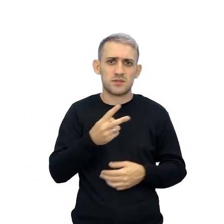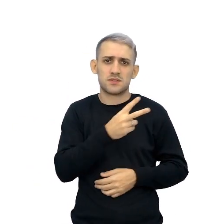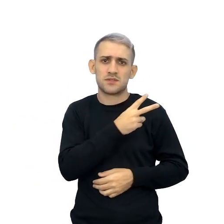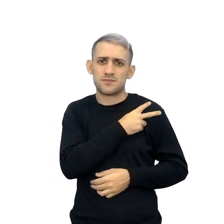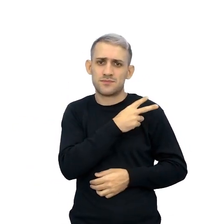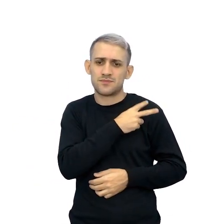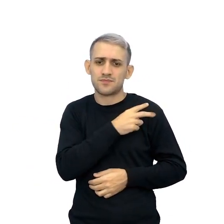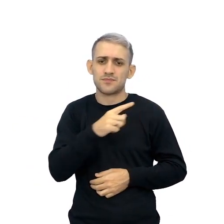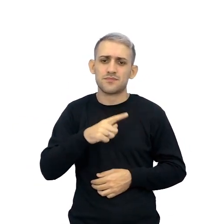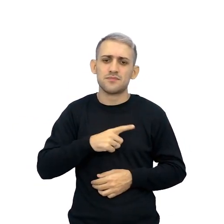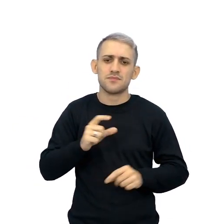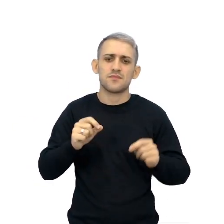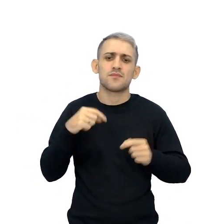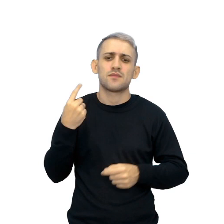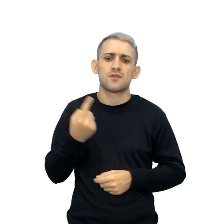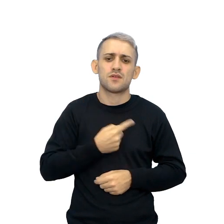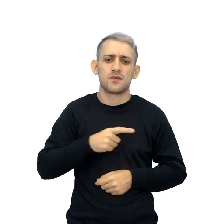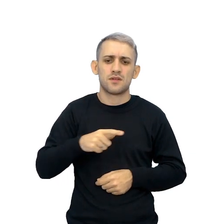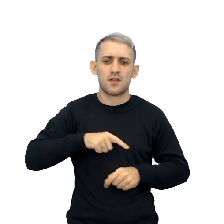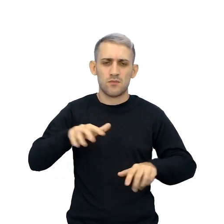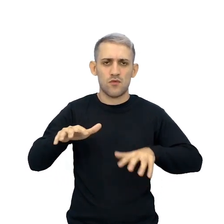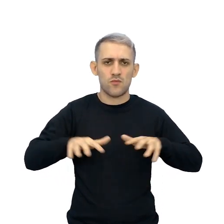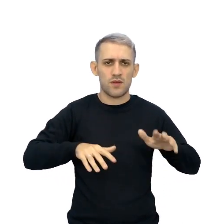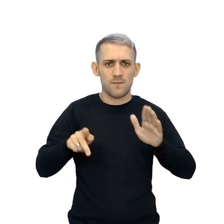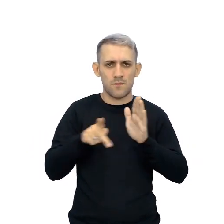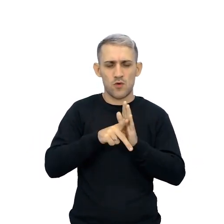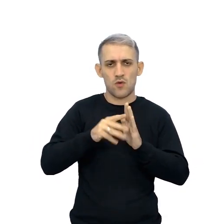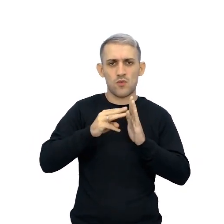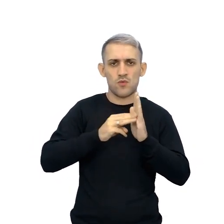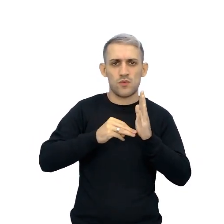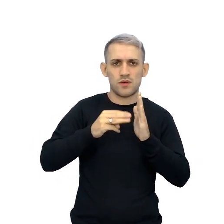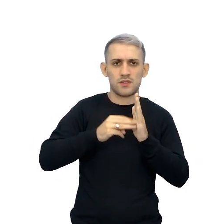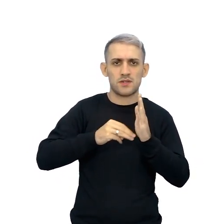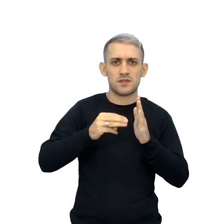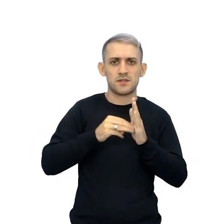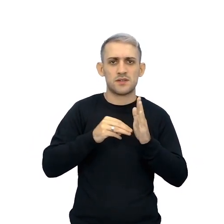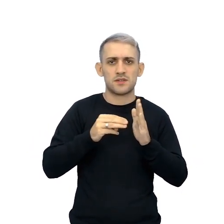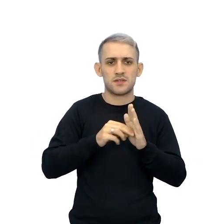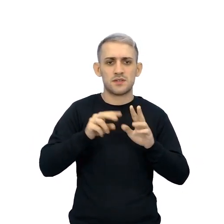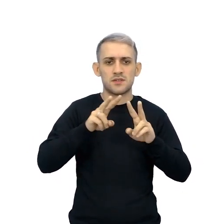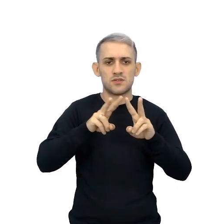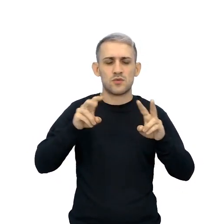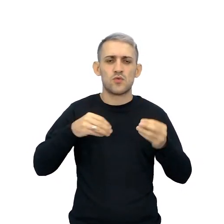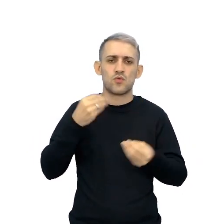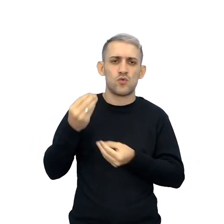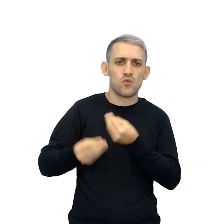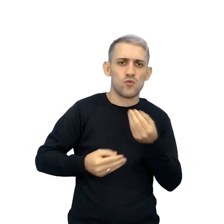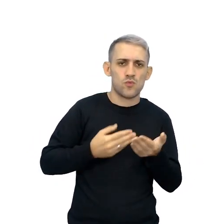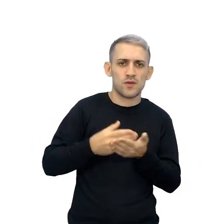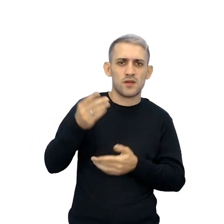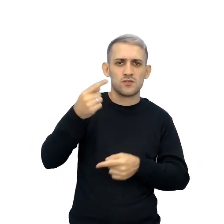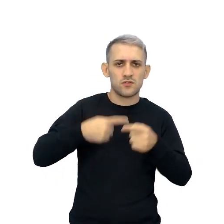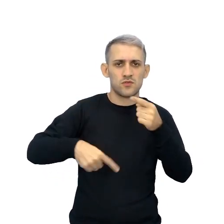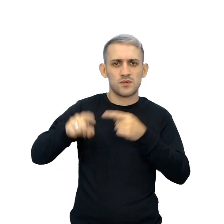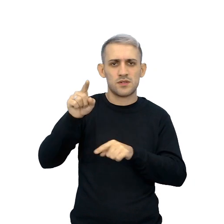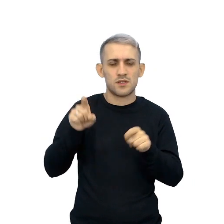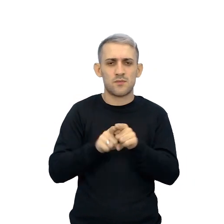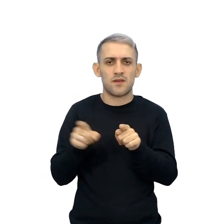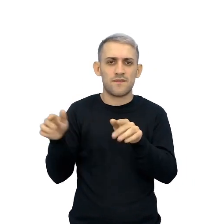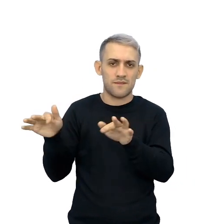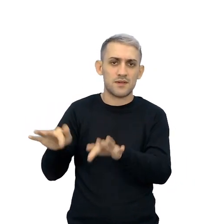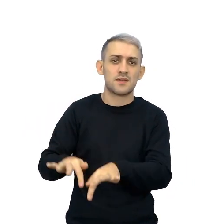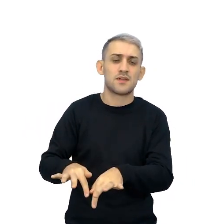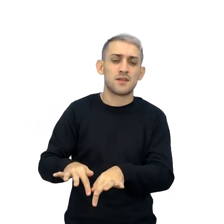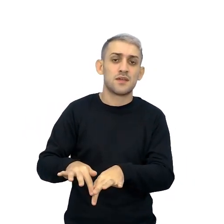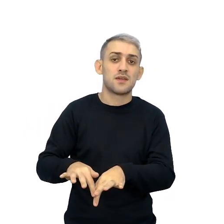na primeira, a gente tem esse movimento metodológico do início, do desenvolvimento e da finalização, enfim,